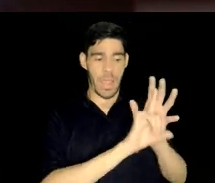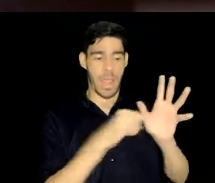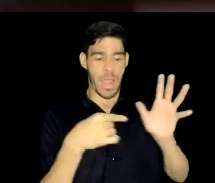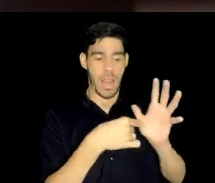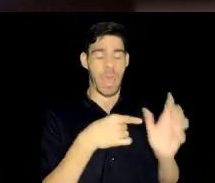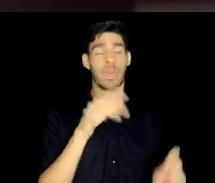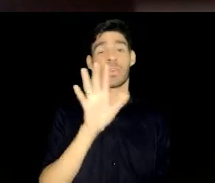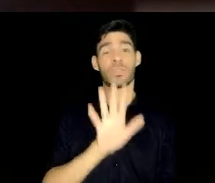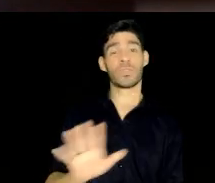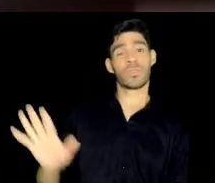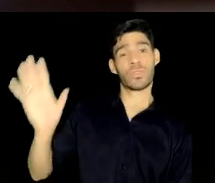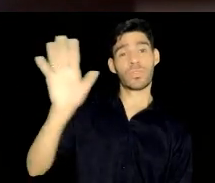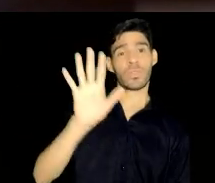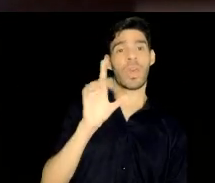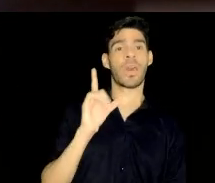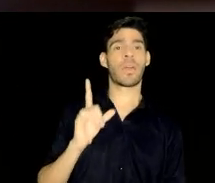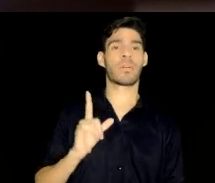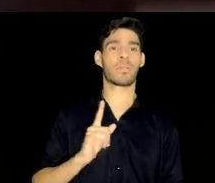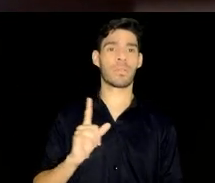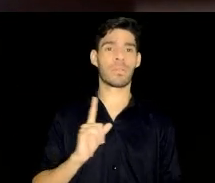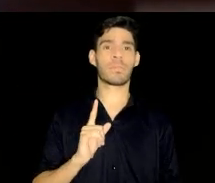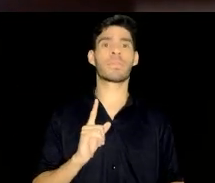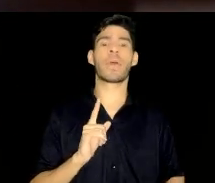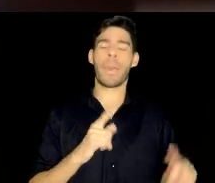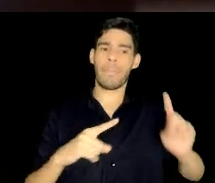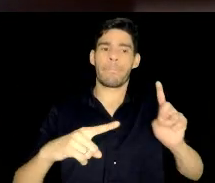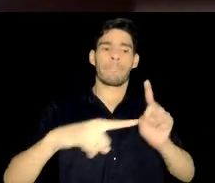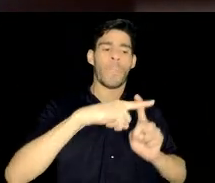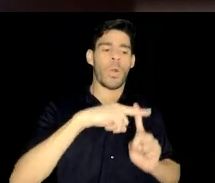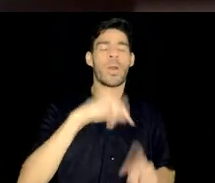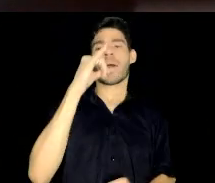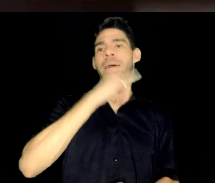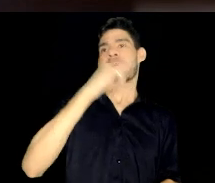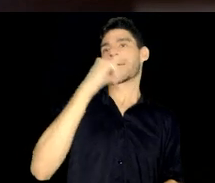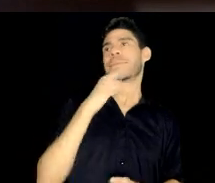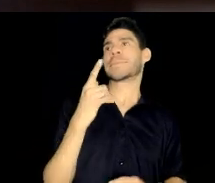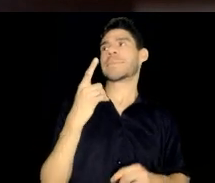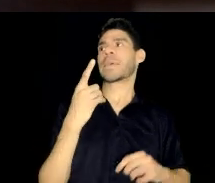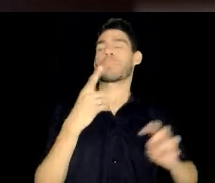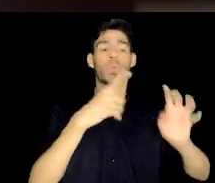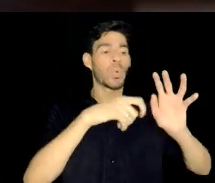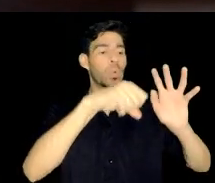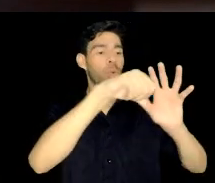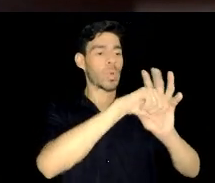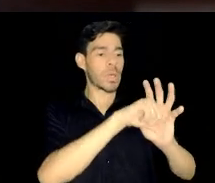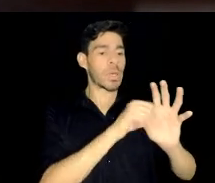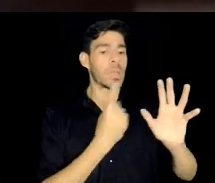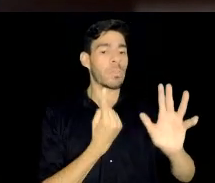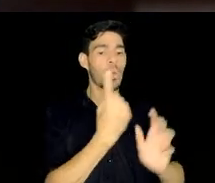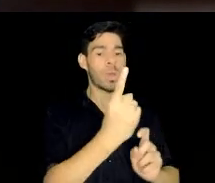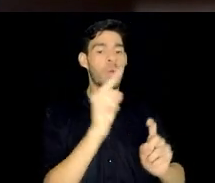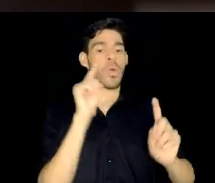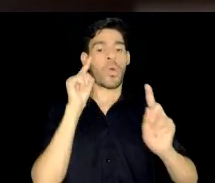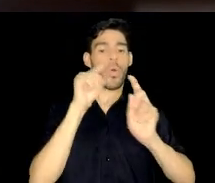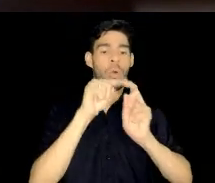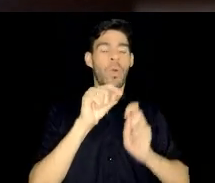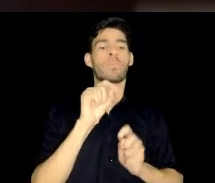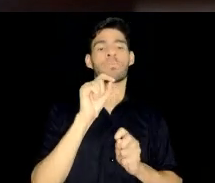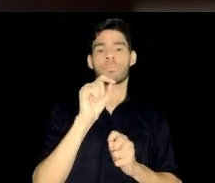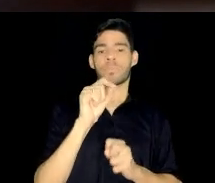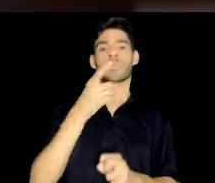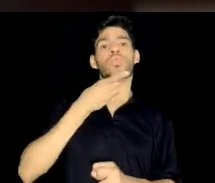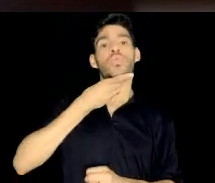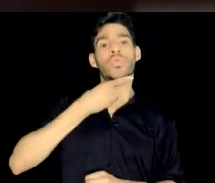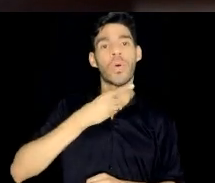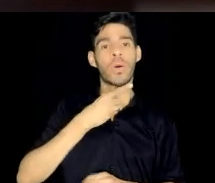Essa lei, na parte geral, ela tem coisas positivas. Por exemplo, ela diz que o crime só existe com